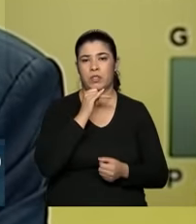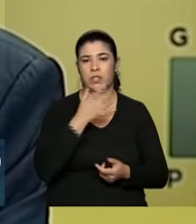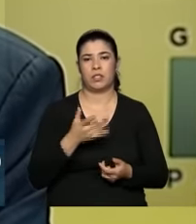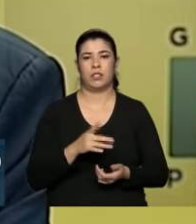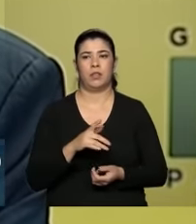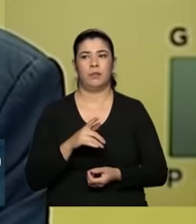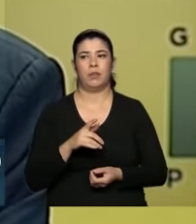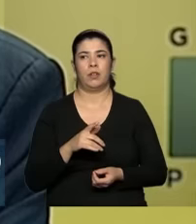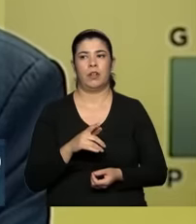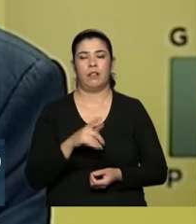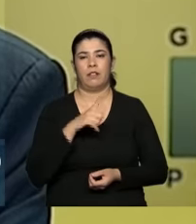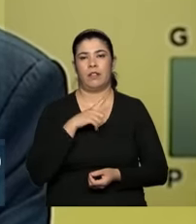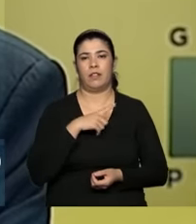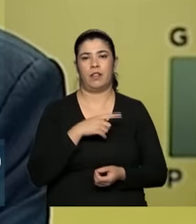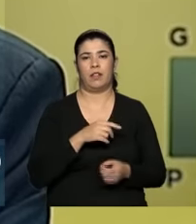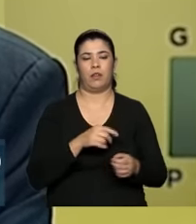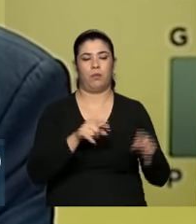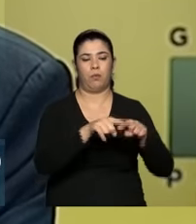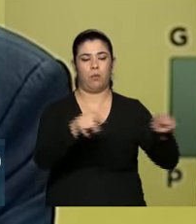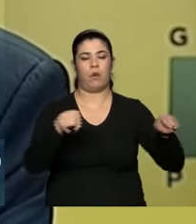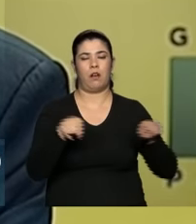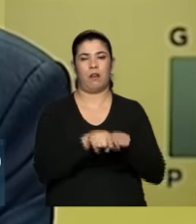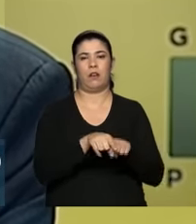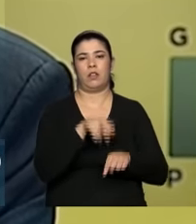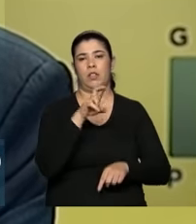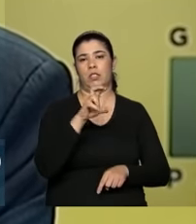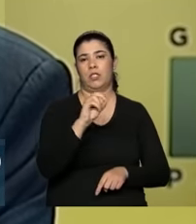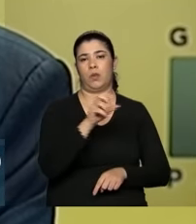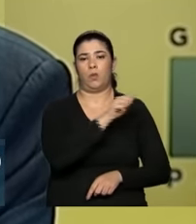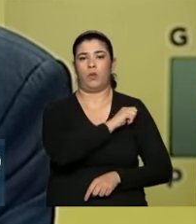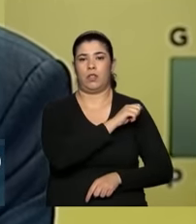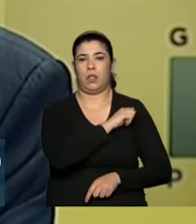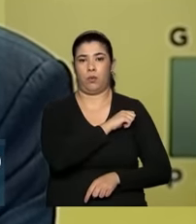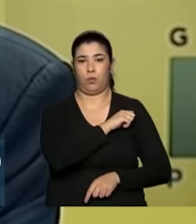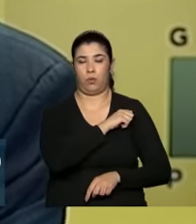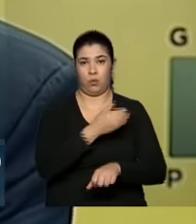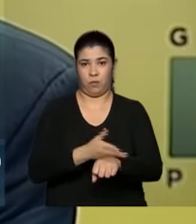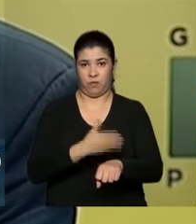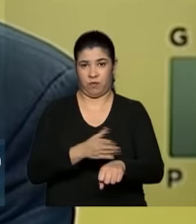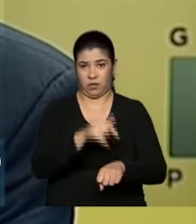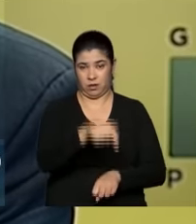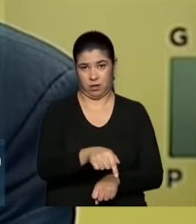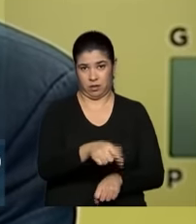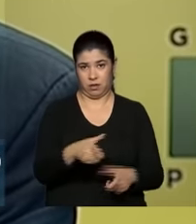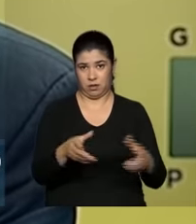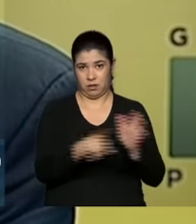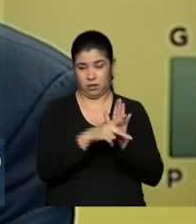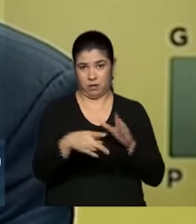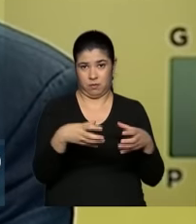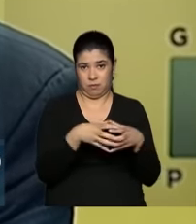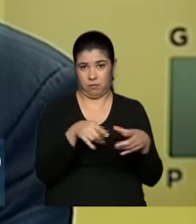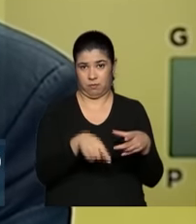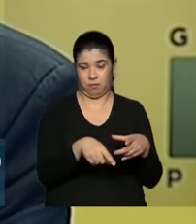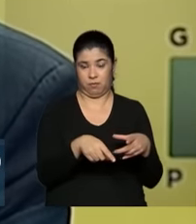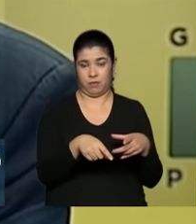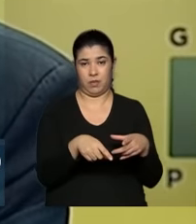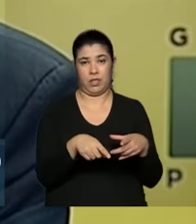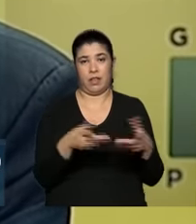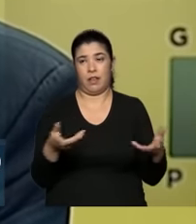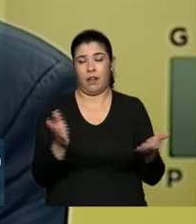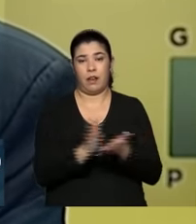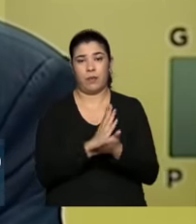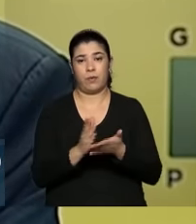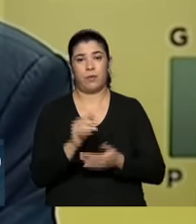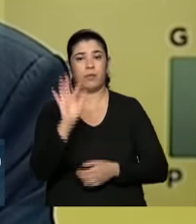para 50 alunos da noite para o dia. Muitas das vagas aprovadas por nós, muitas